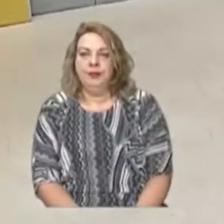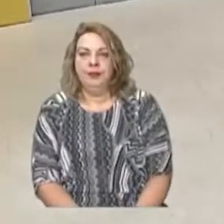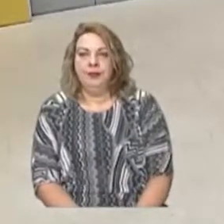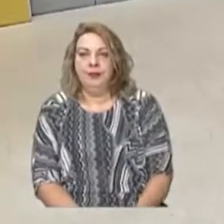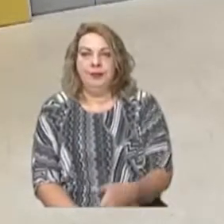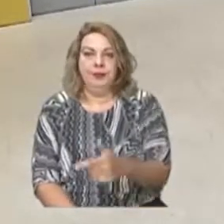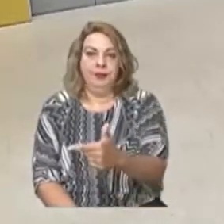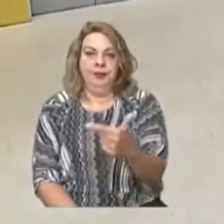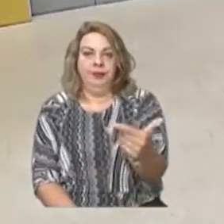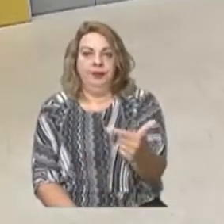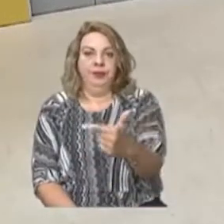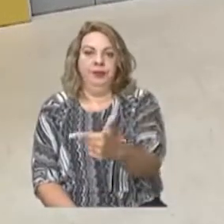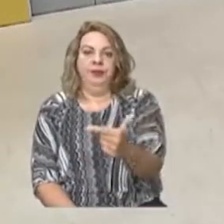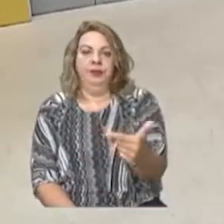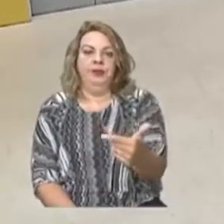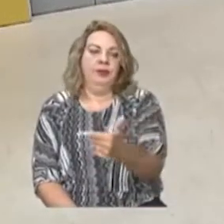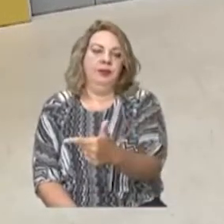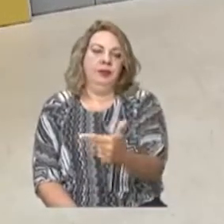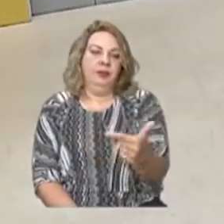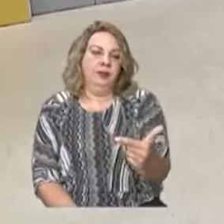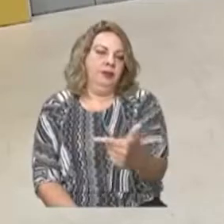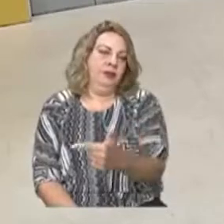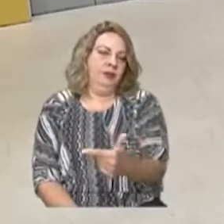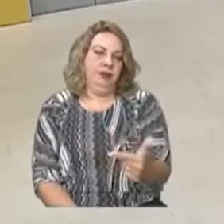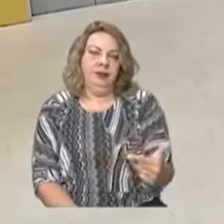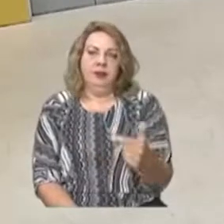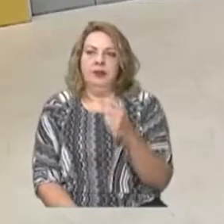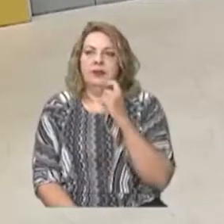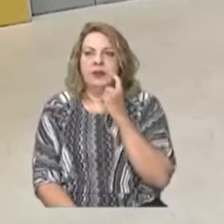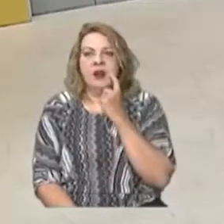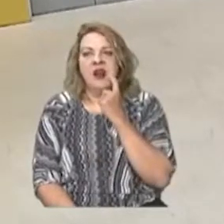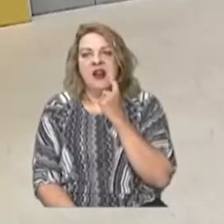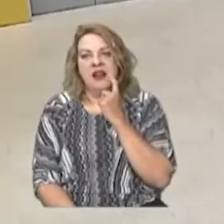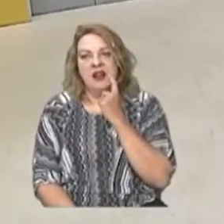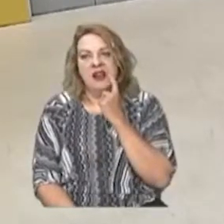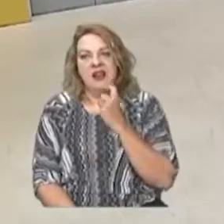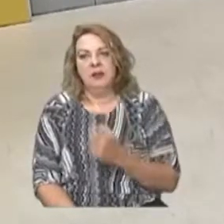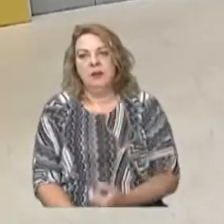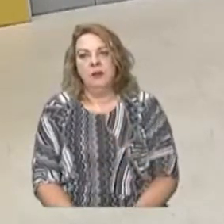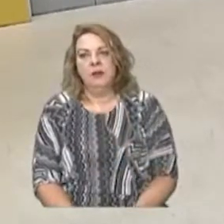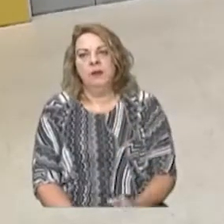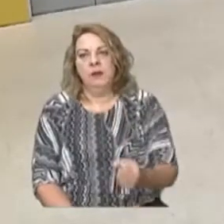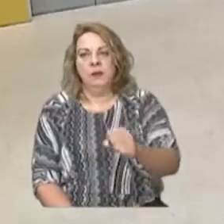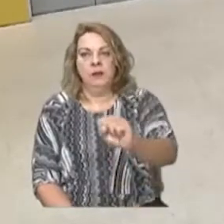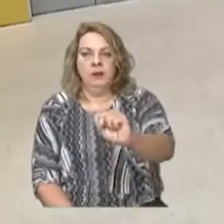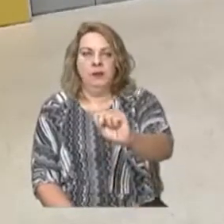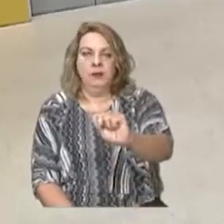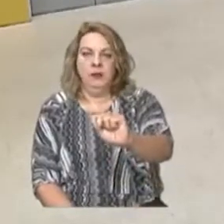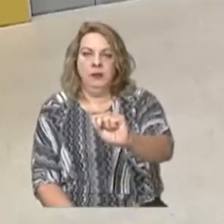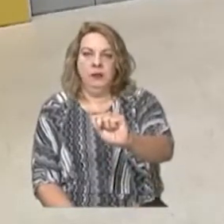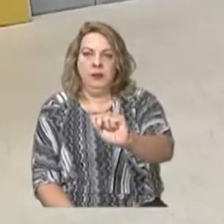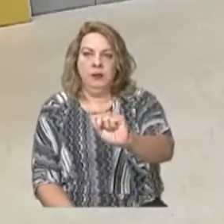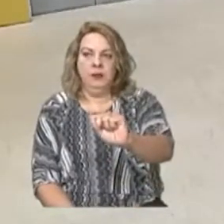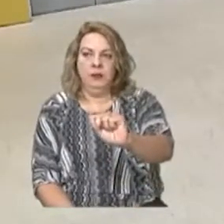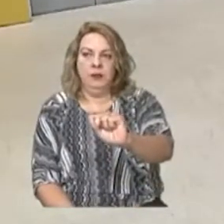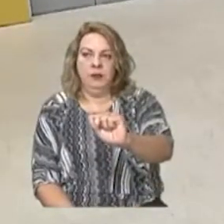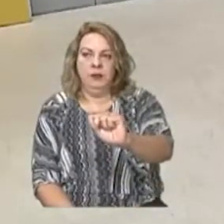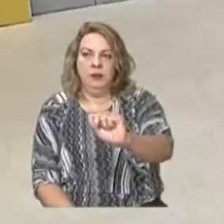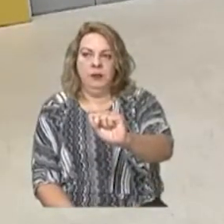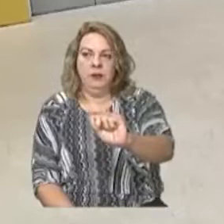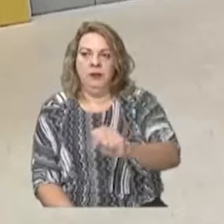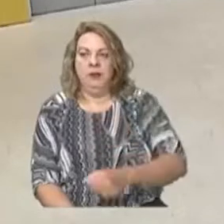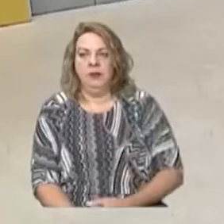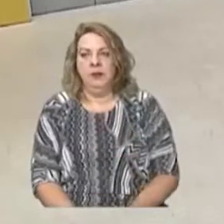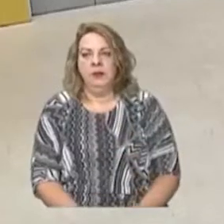andamento. 22, marque aí, 22. 22 saiu agora, 22. E o 8, tem aí o 8? Tem aí o 8?